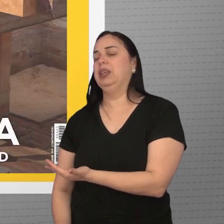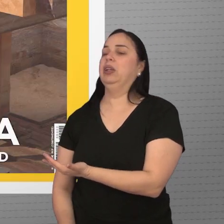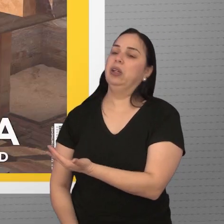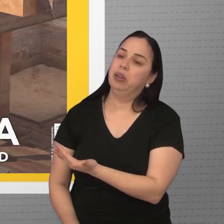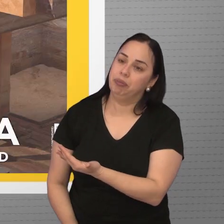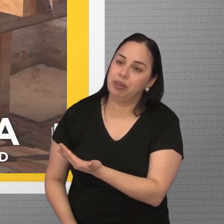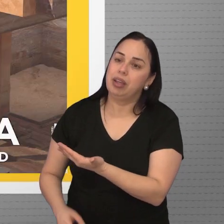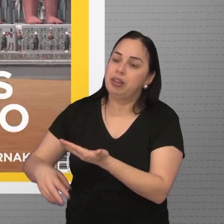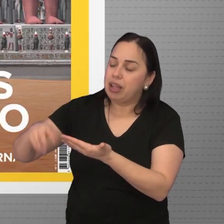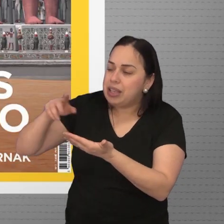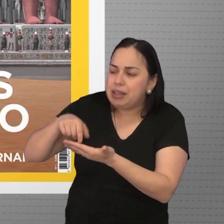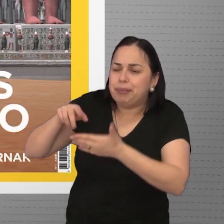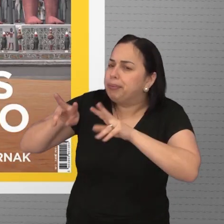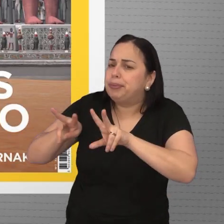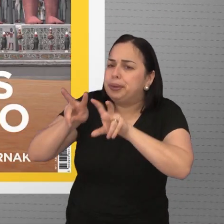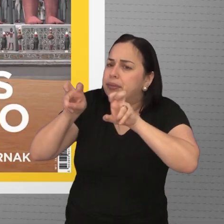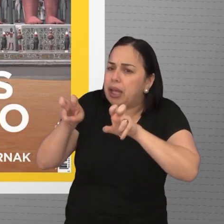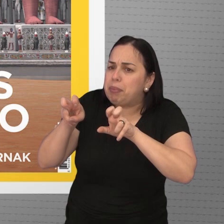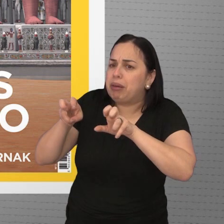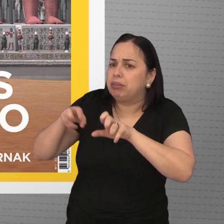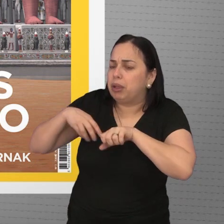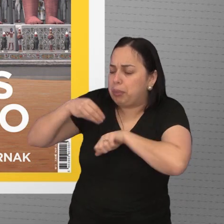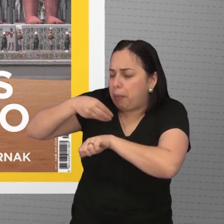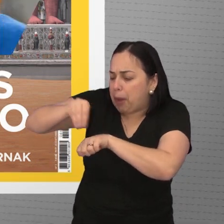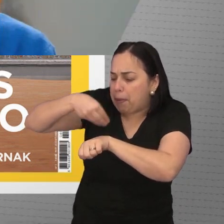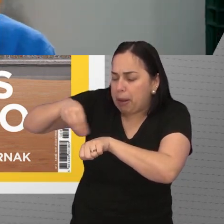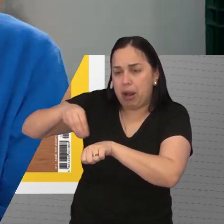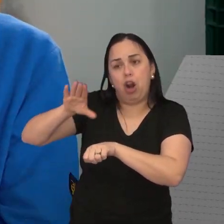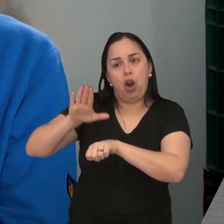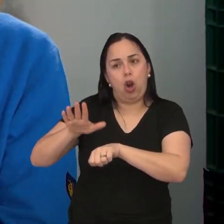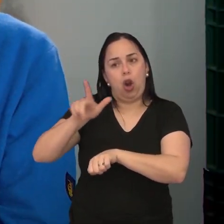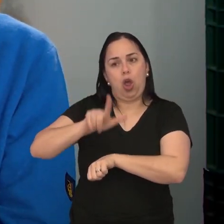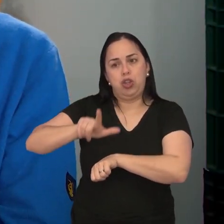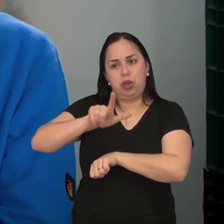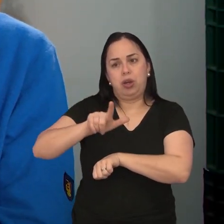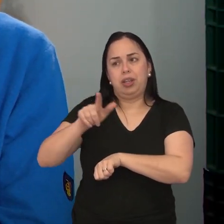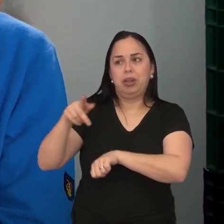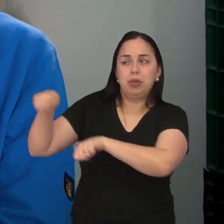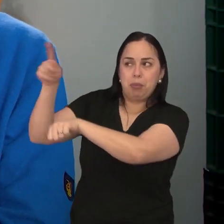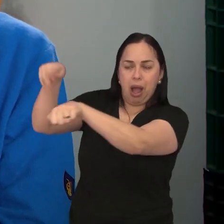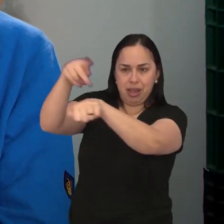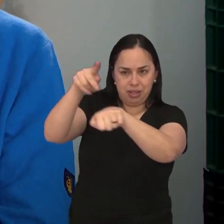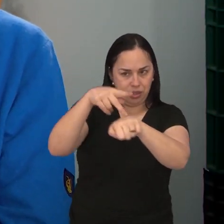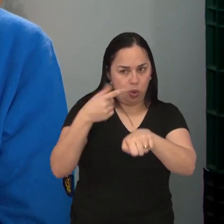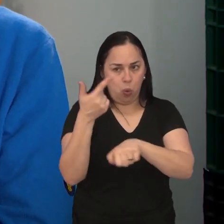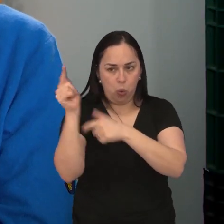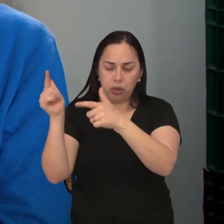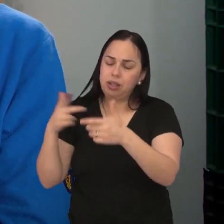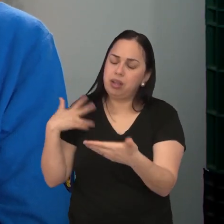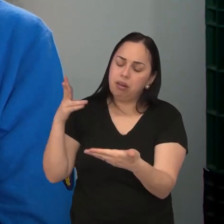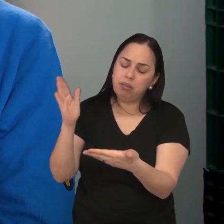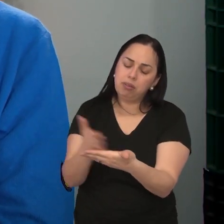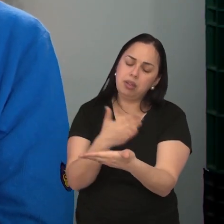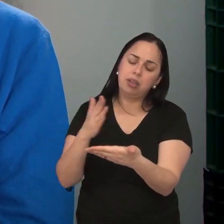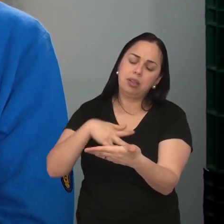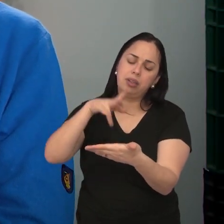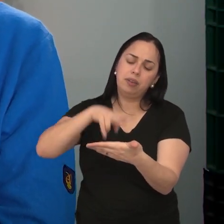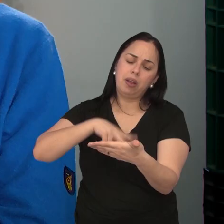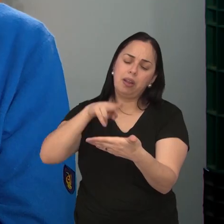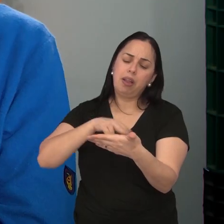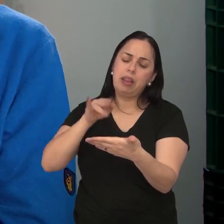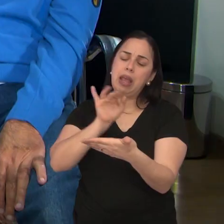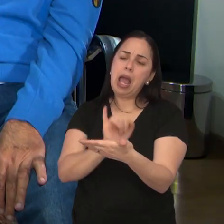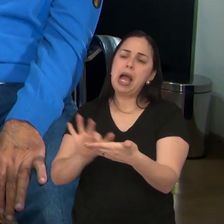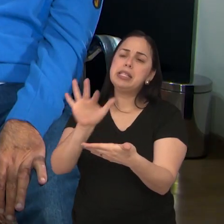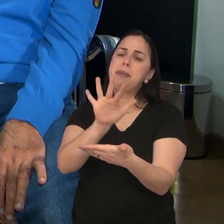E muitas dessas revistas tratavam de sítios arqueológicos, não no Brasil, mas no mundo afora. E eu ficava lendo e vendo aquelas fotos,